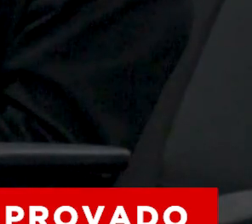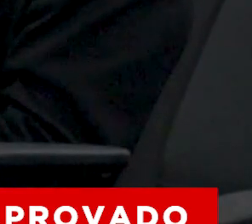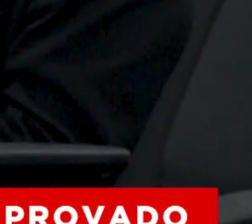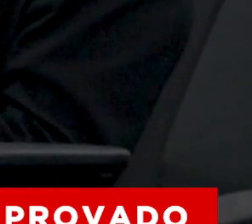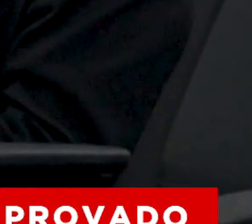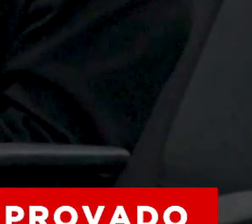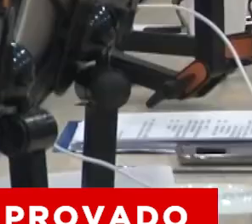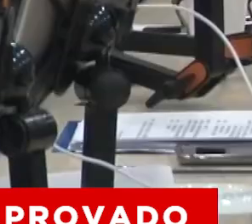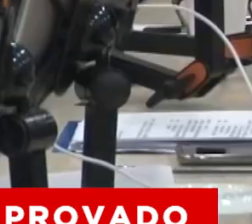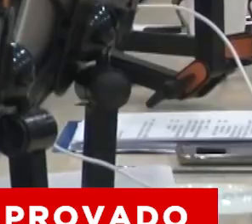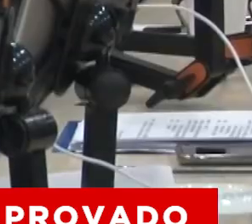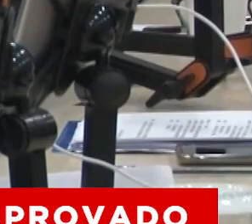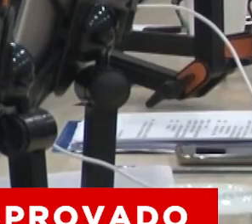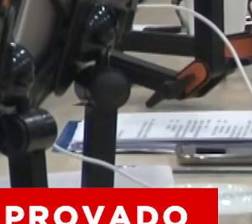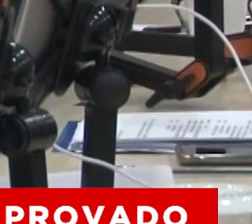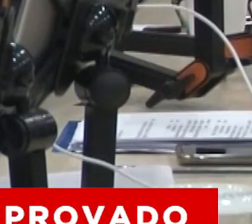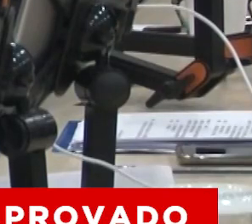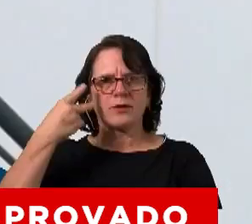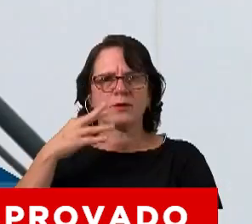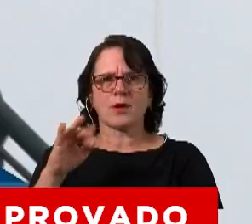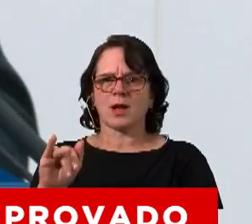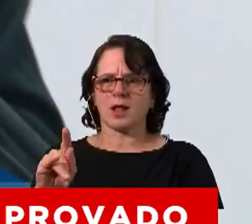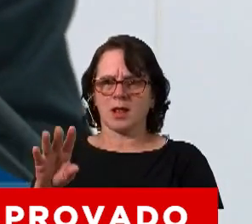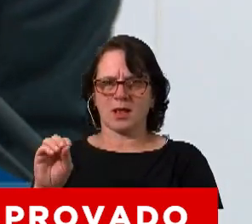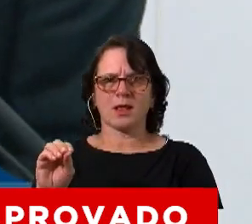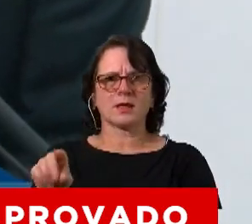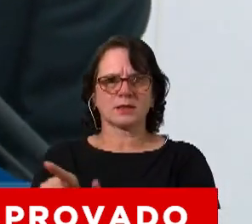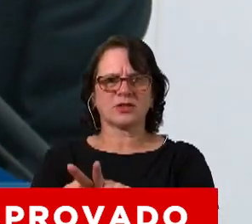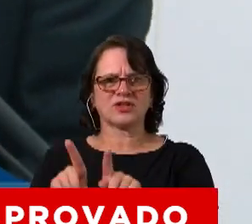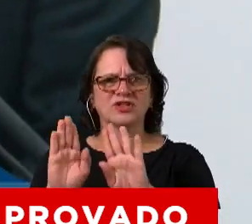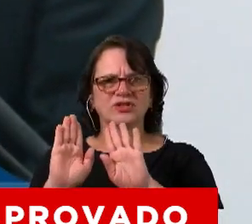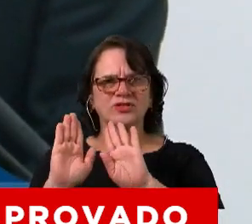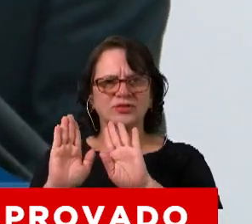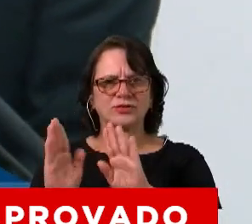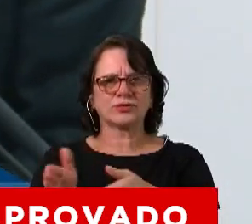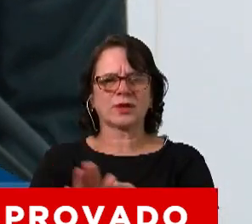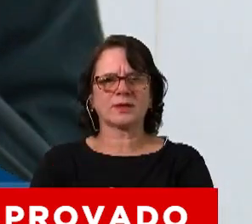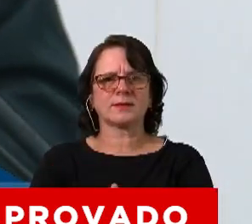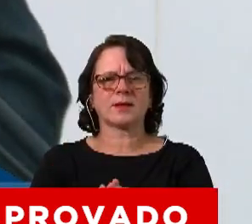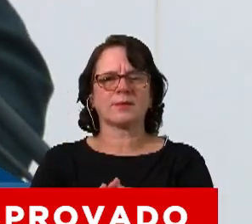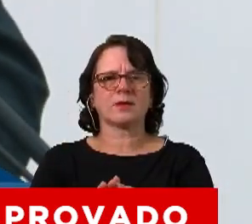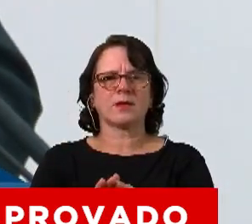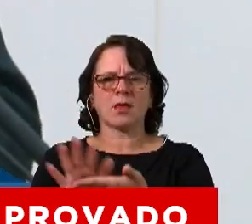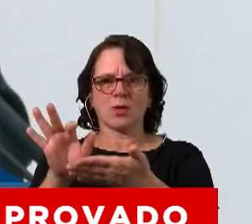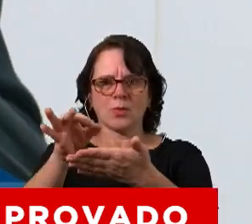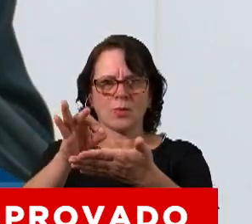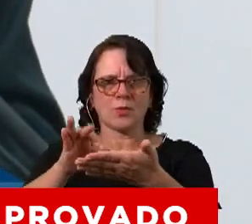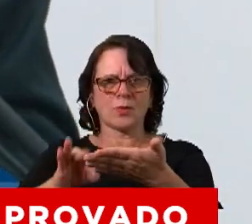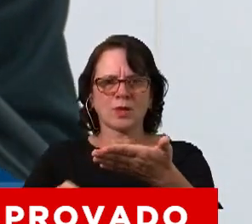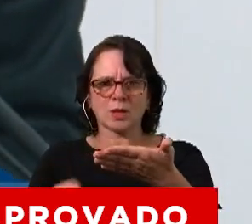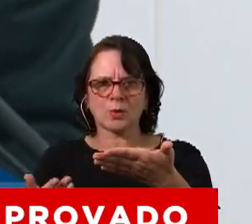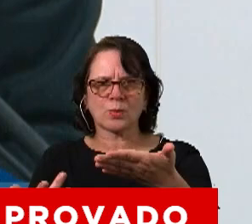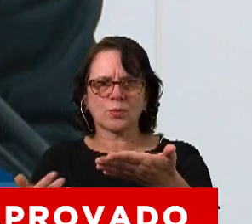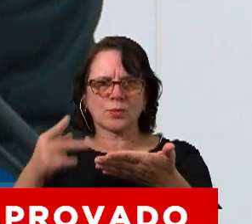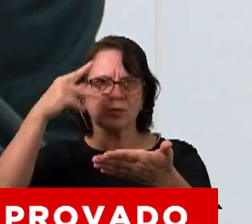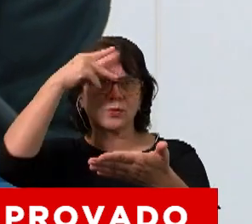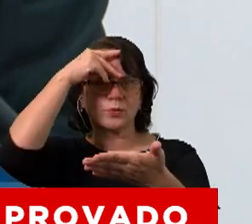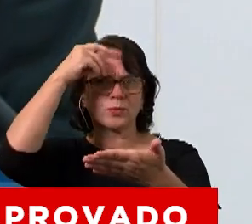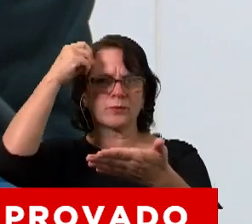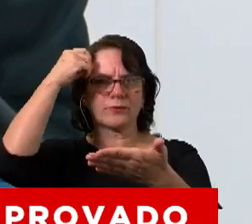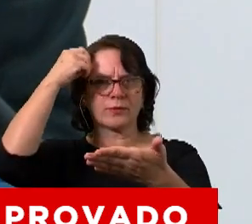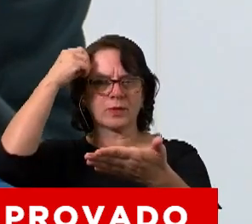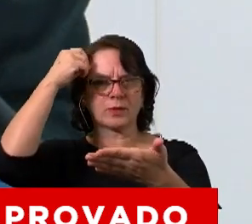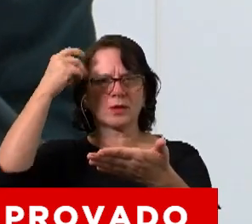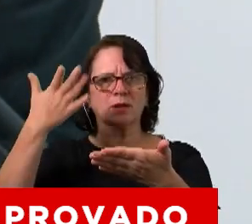O vereador Alessandro, como bom psicólogo que é, ele já traçou aqui no discurso dele qual que é o perfil do prefeito. Requintes